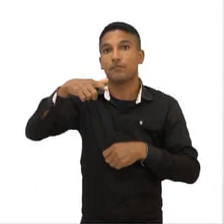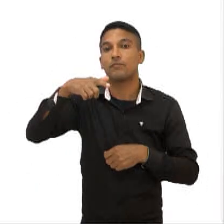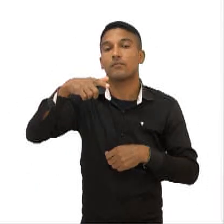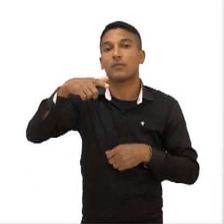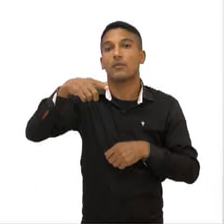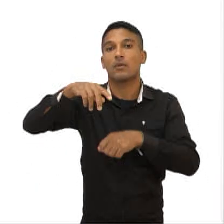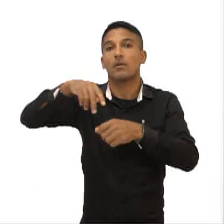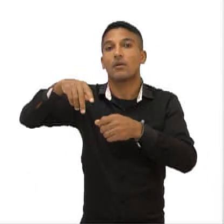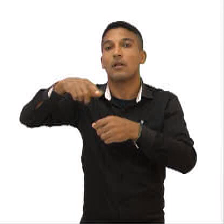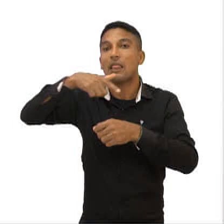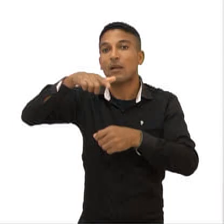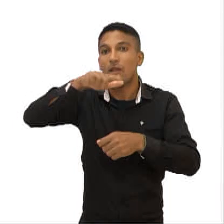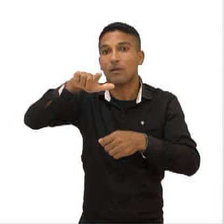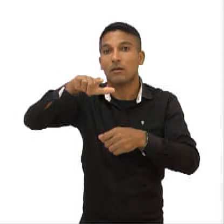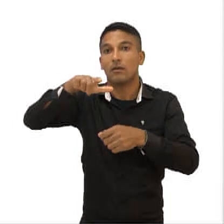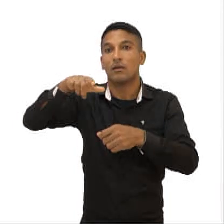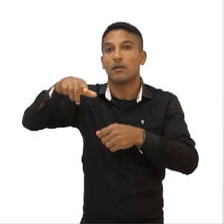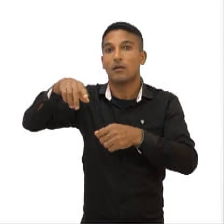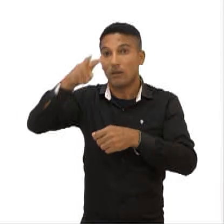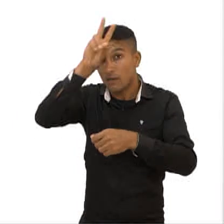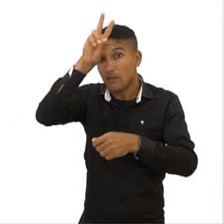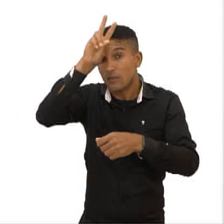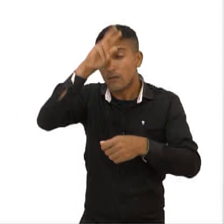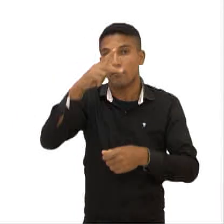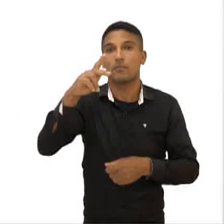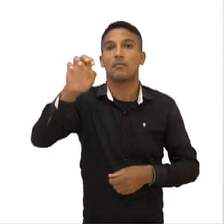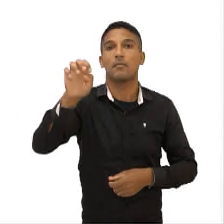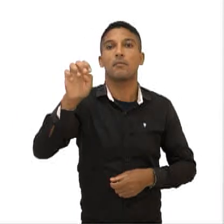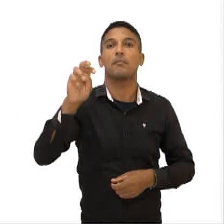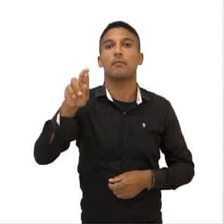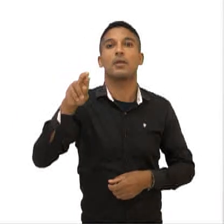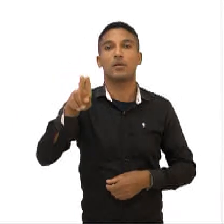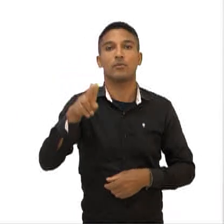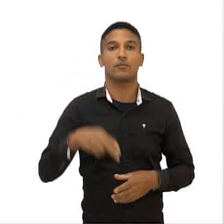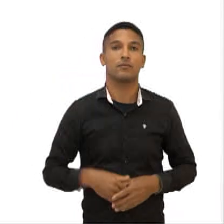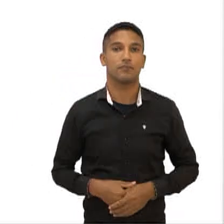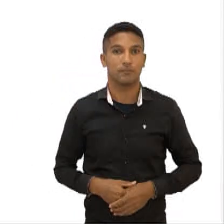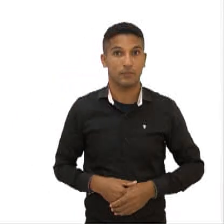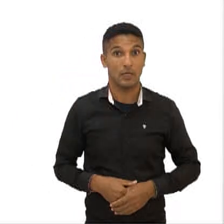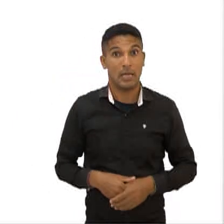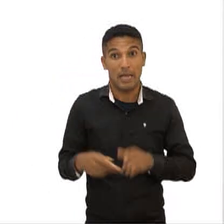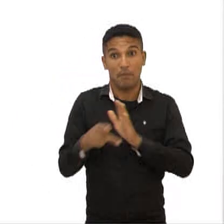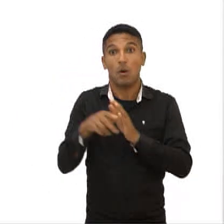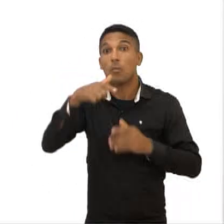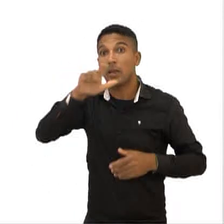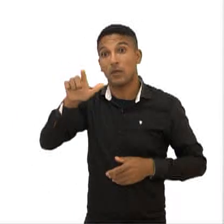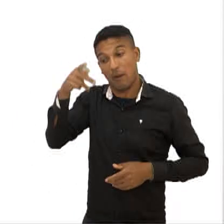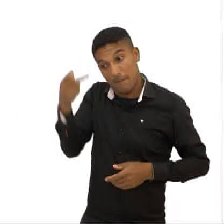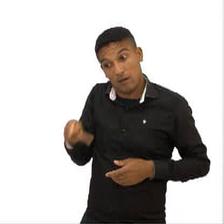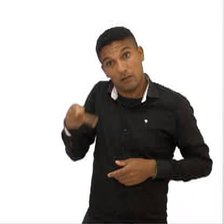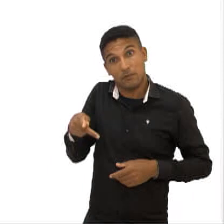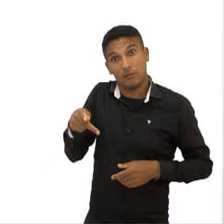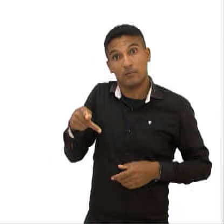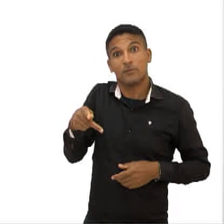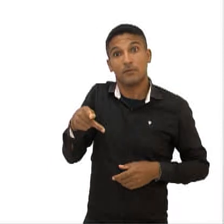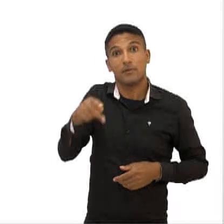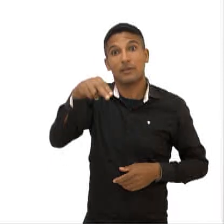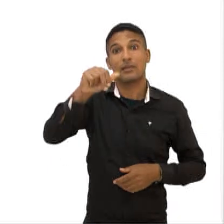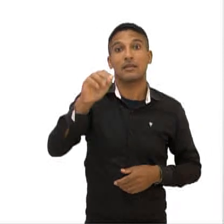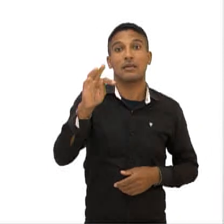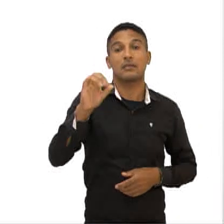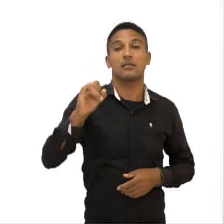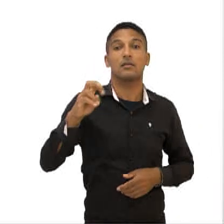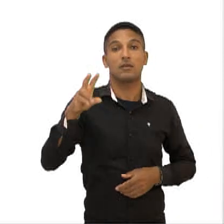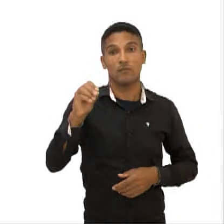são recordadas como parte do Dia do Idioma Nativo. Então, todas essas línguas ali, todos esses idiomas que